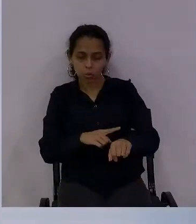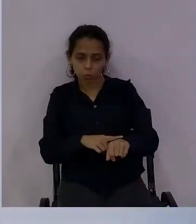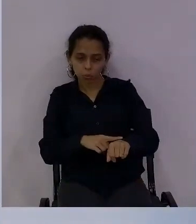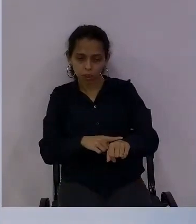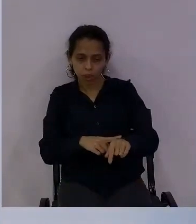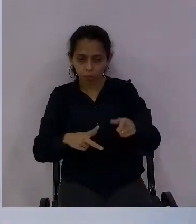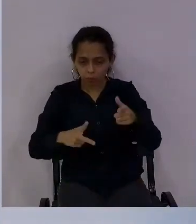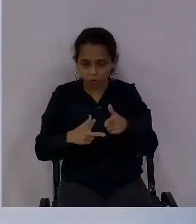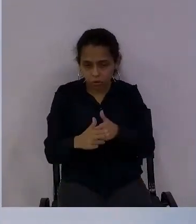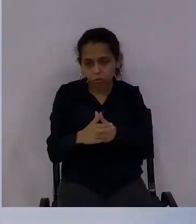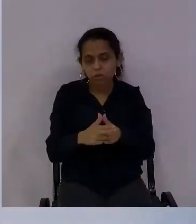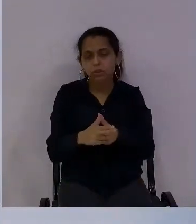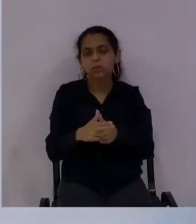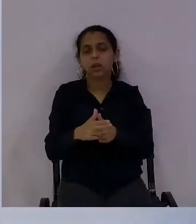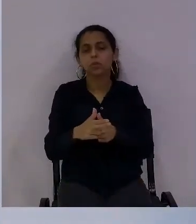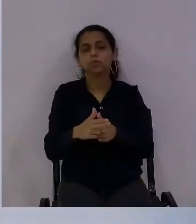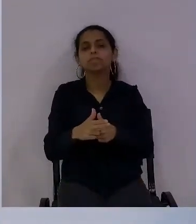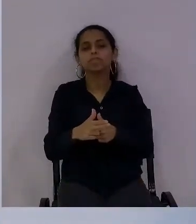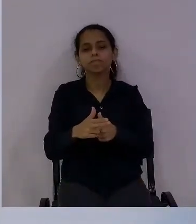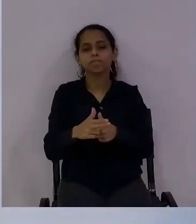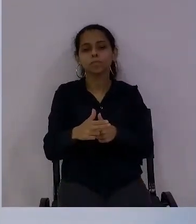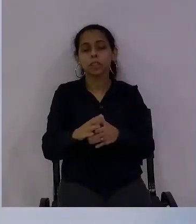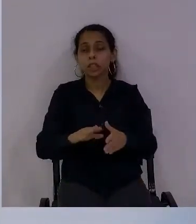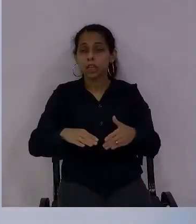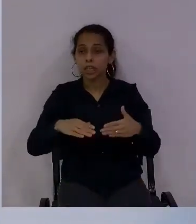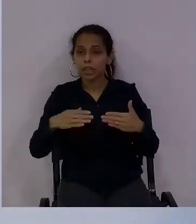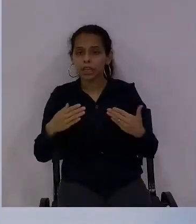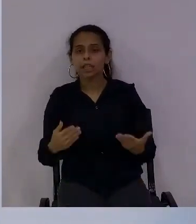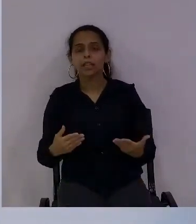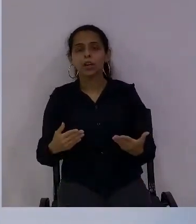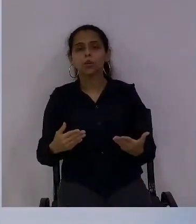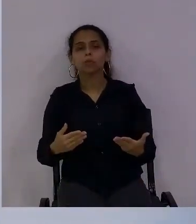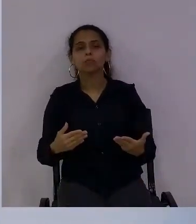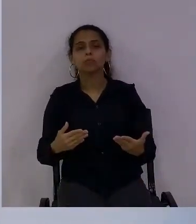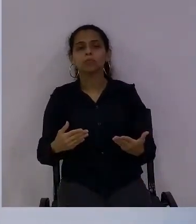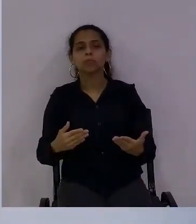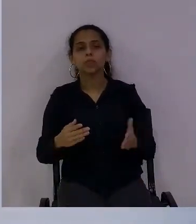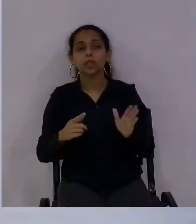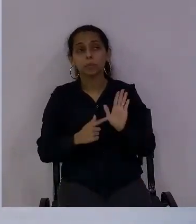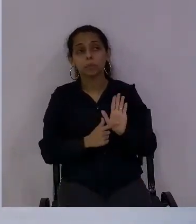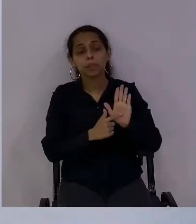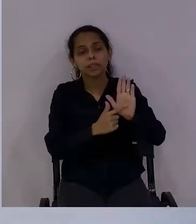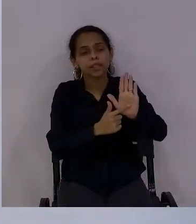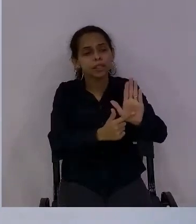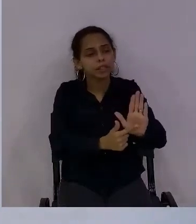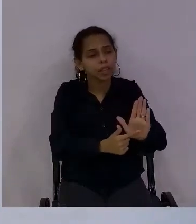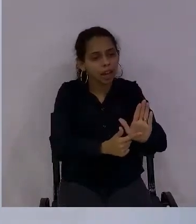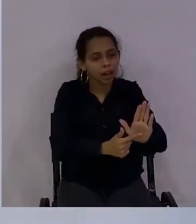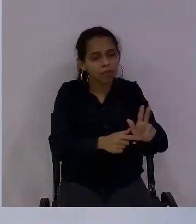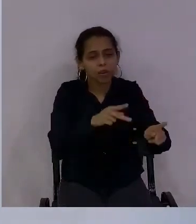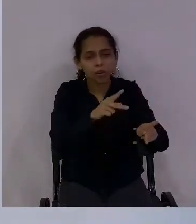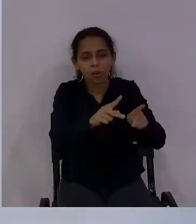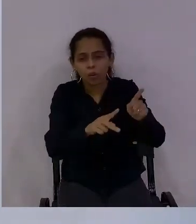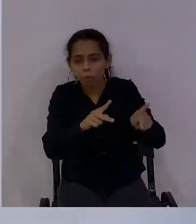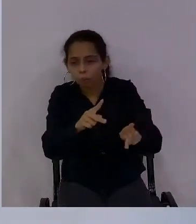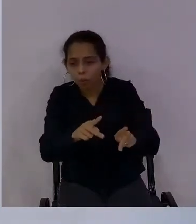do nascimento, era feita a apresentação, era feita também a